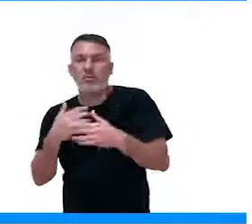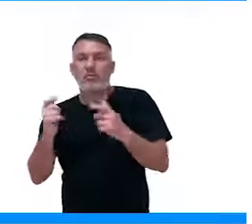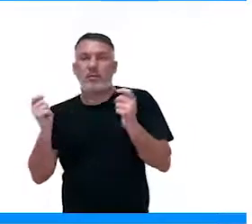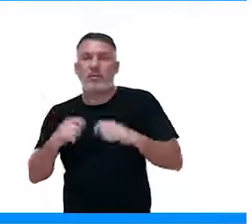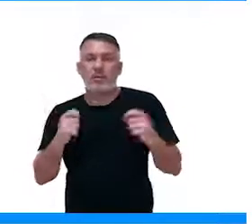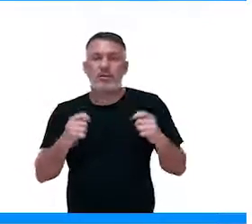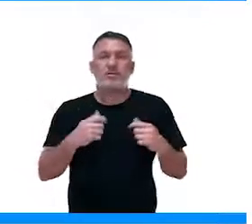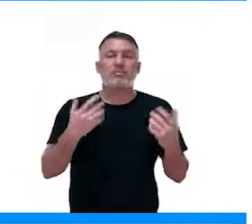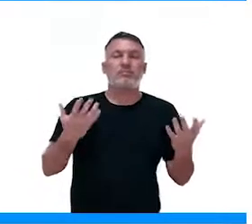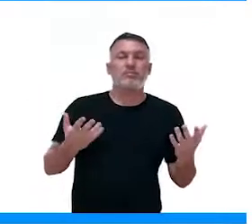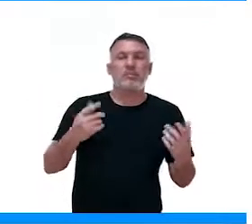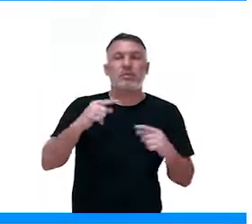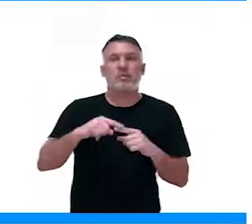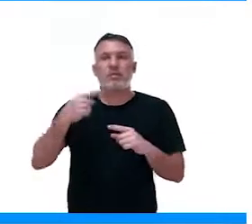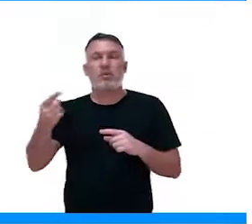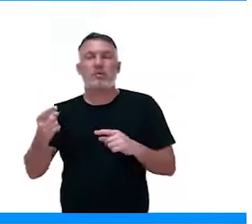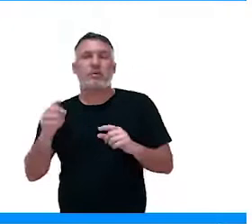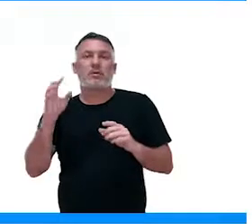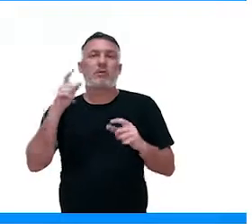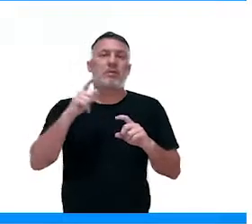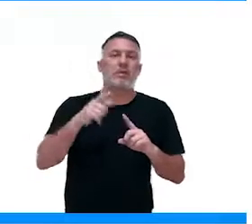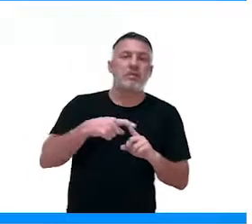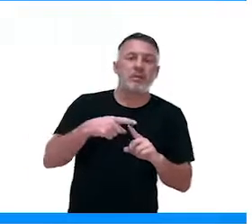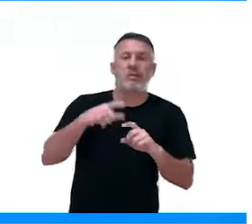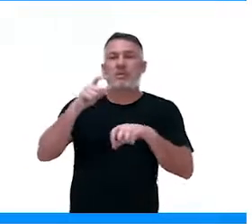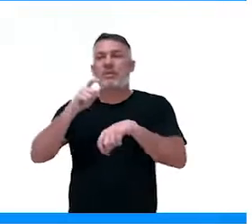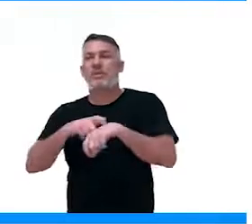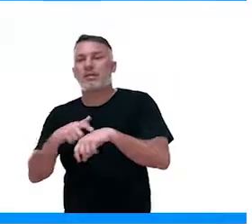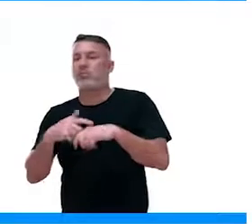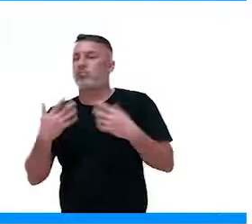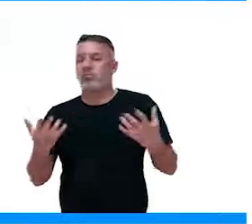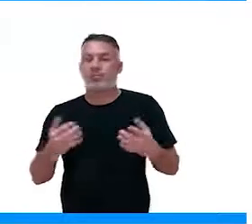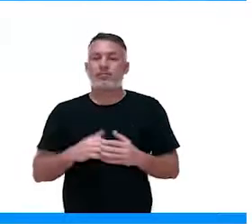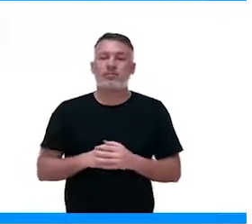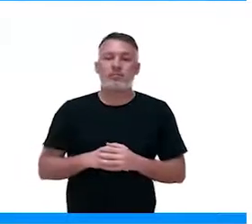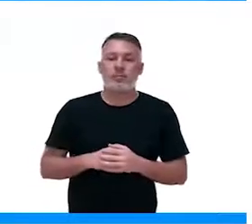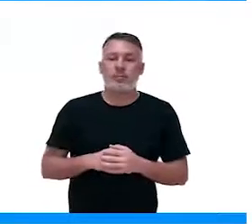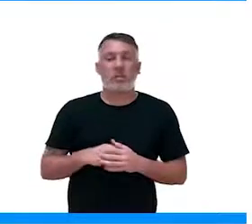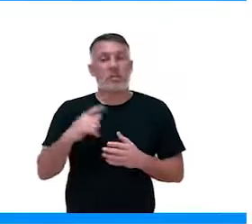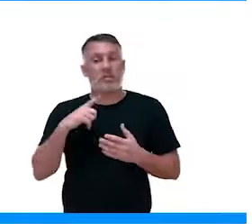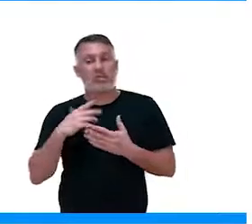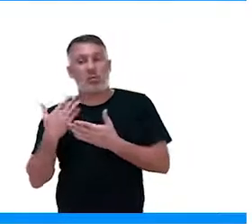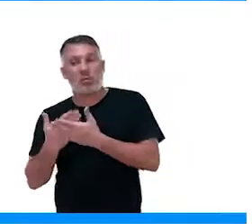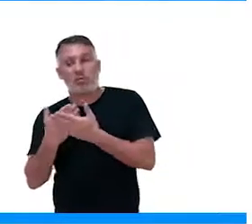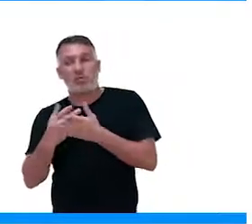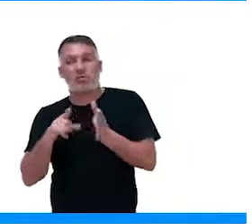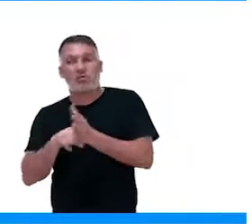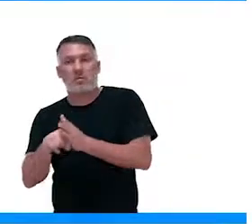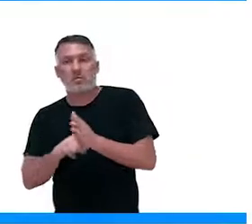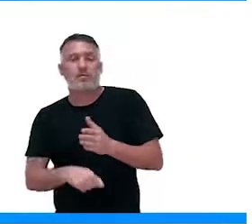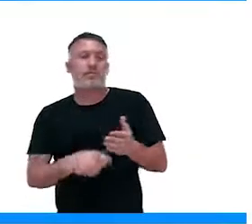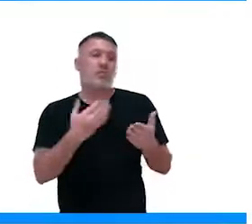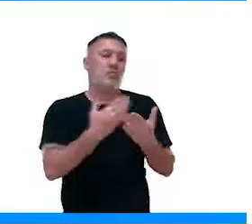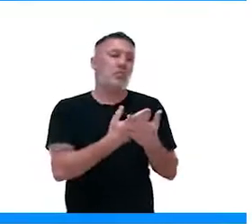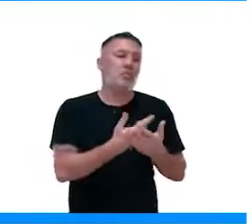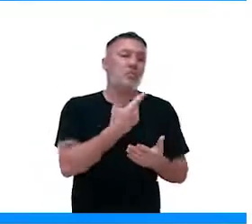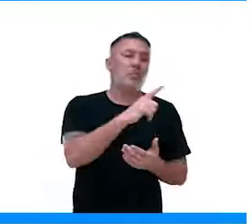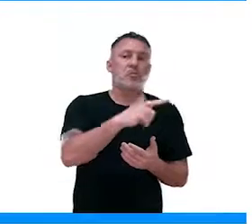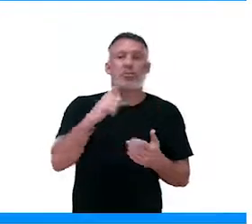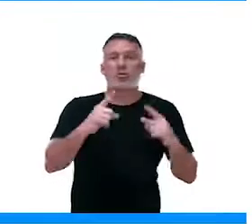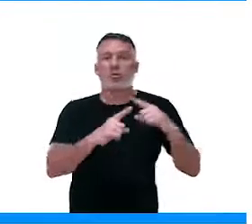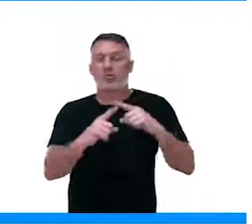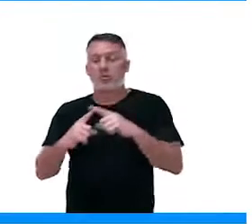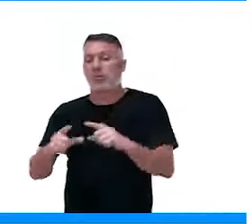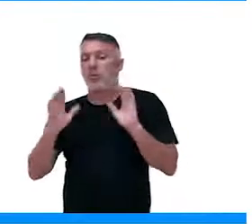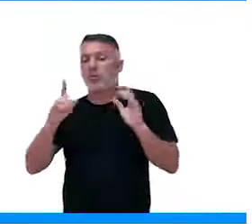desenvolve essa capacidade, né, se ela vem depois, com o tempo, né? Há estudos que afirmam um lado e outros que afirmam de outro